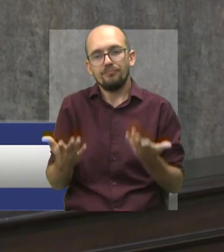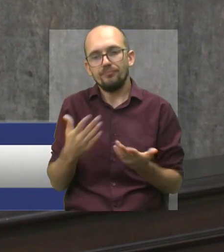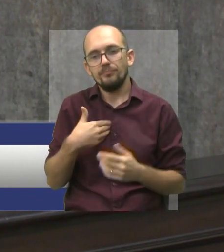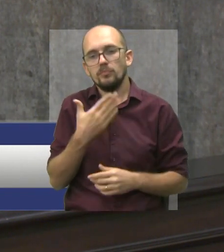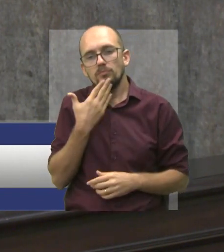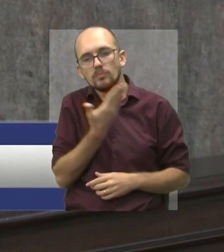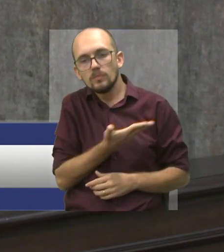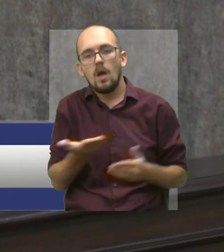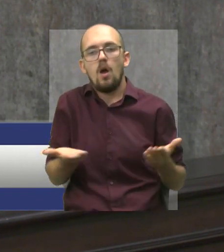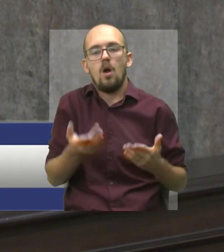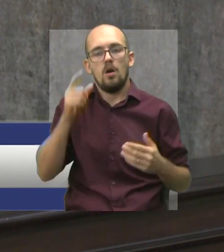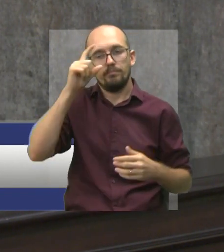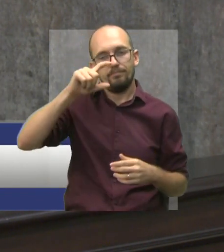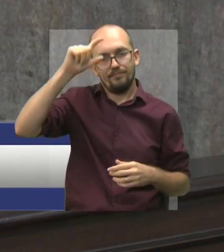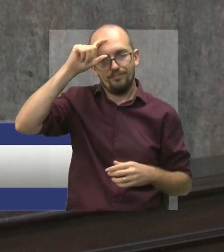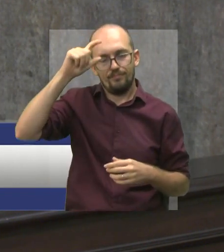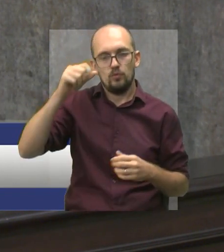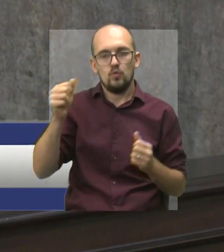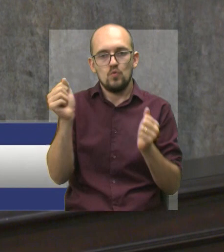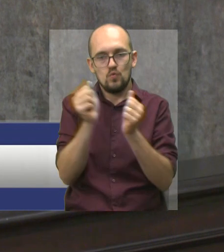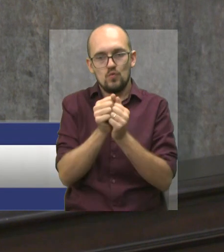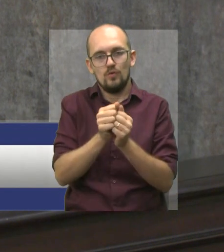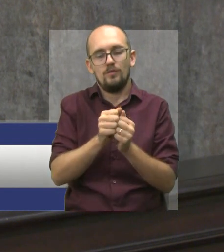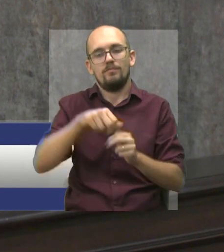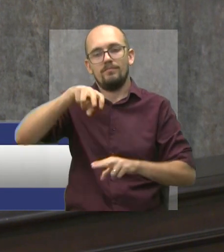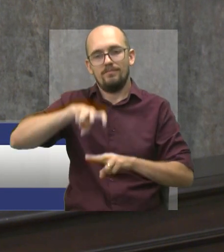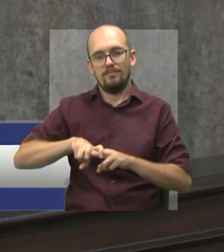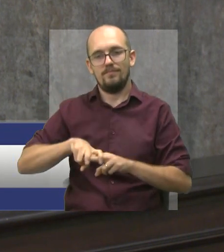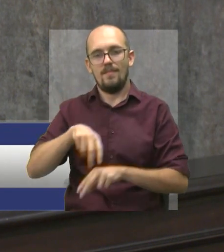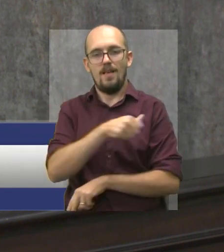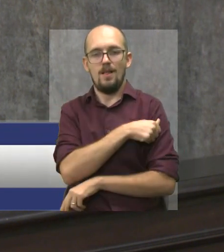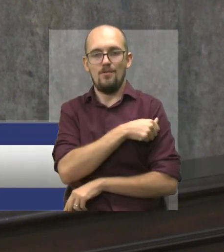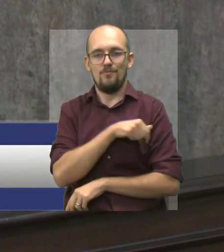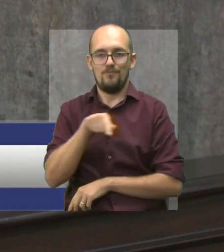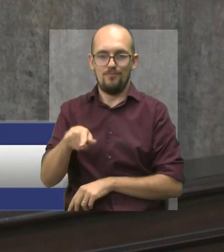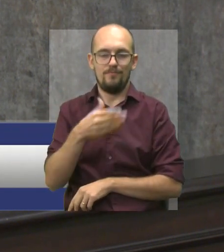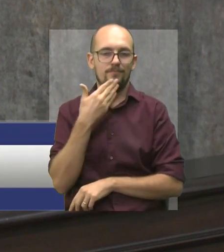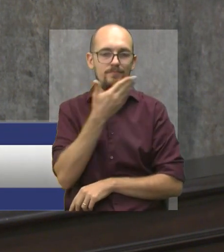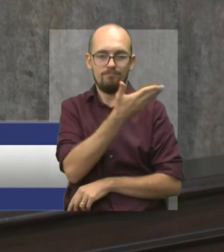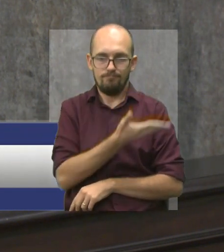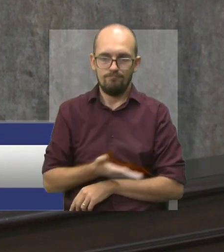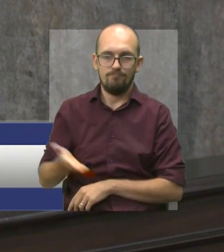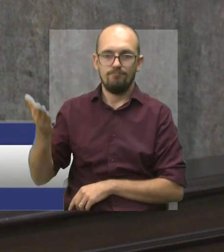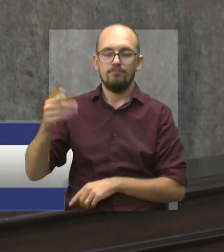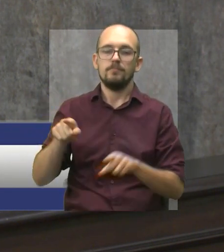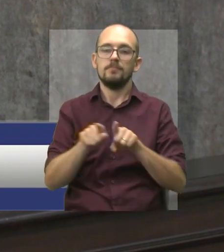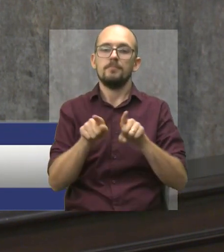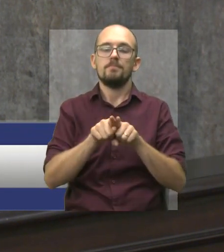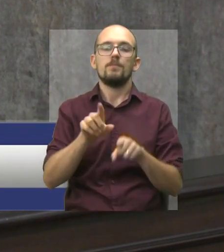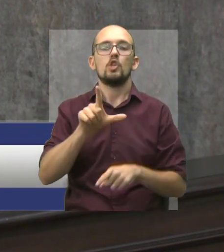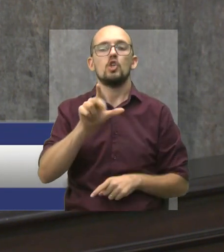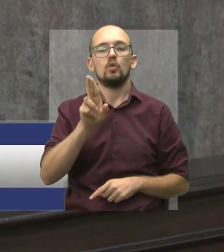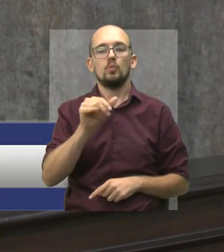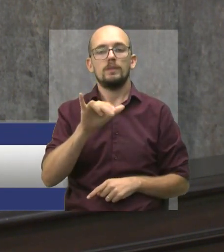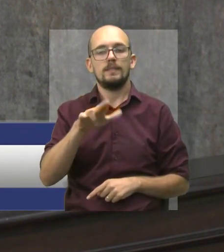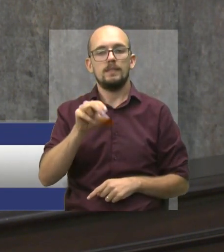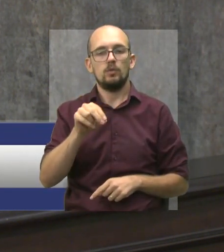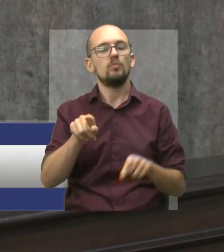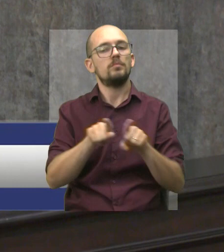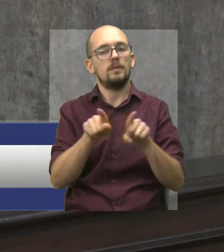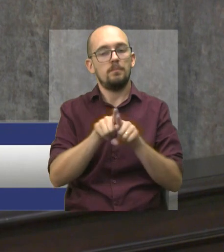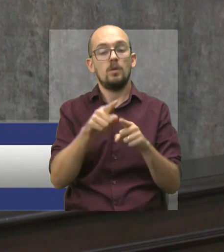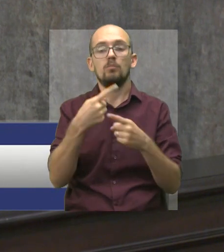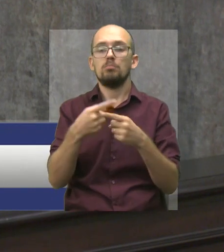Fernando Barbieri tome um assento aqui com os demais alunos aqui no plenário e também o doutor Luciano Carinhato, porque a palestra